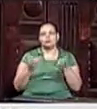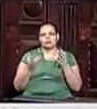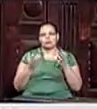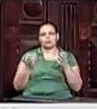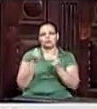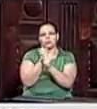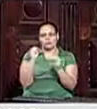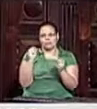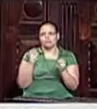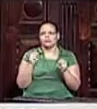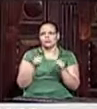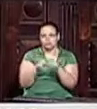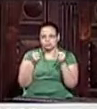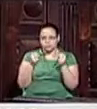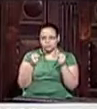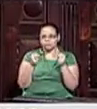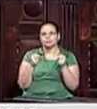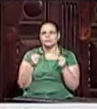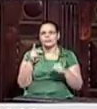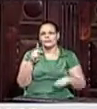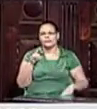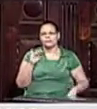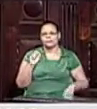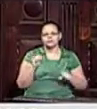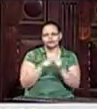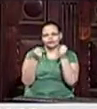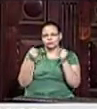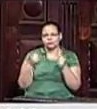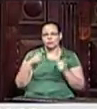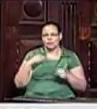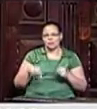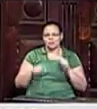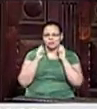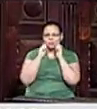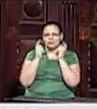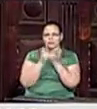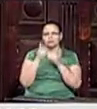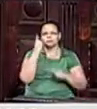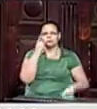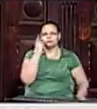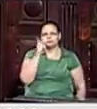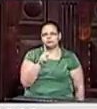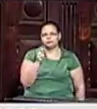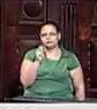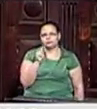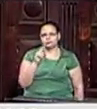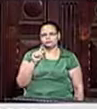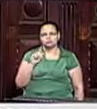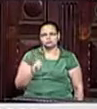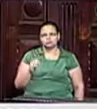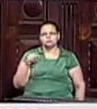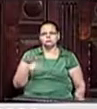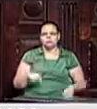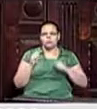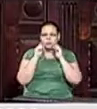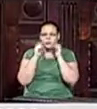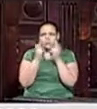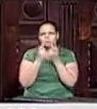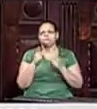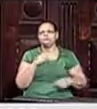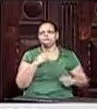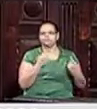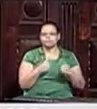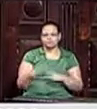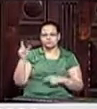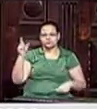a Previdência. E aqui na casa, deputado Paulo Ramos, deputado Figueiredo, aqui na casa, quem é contra